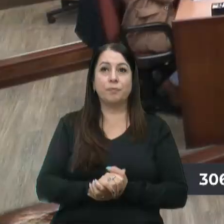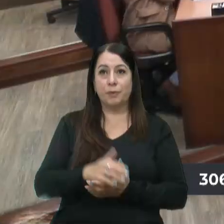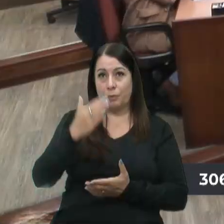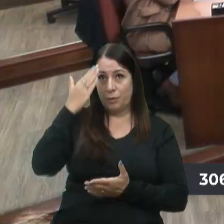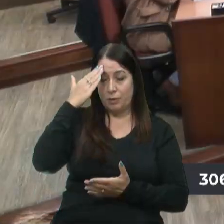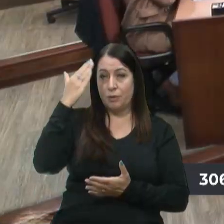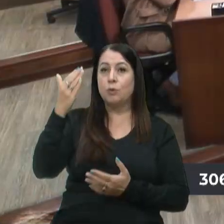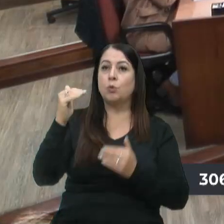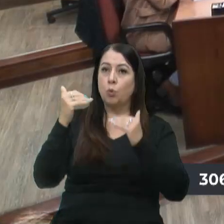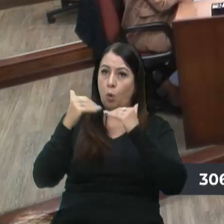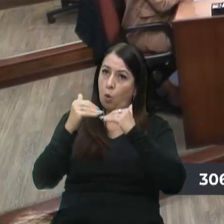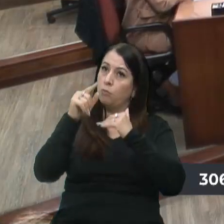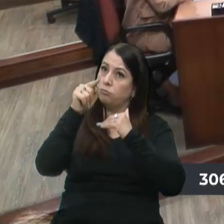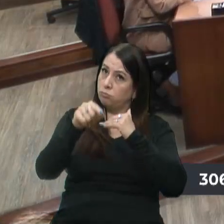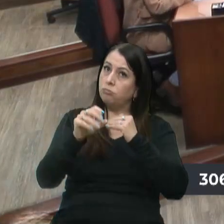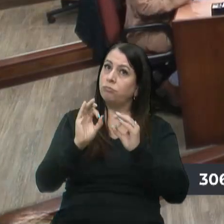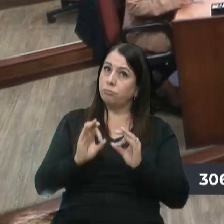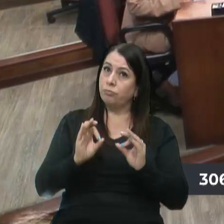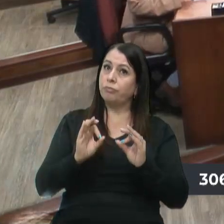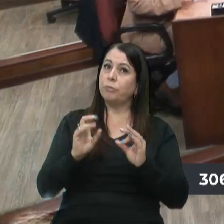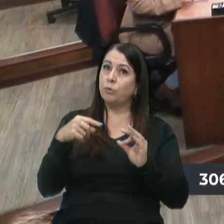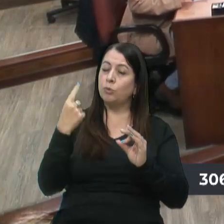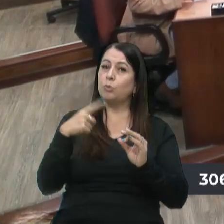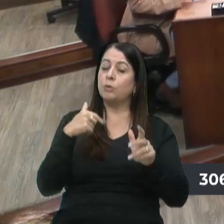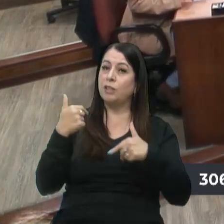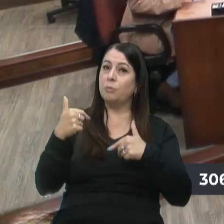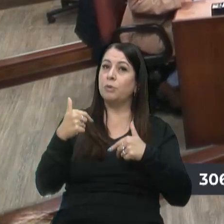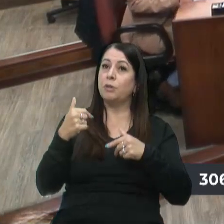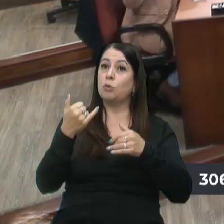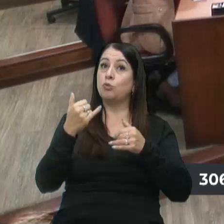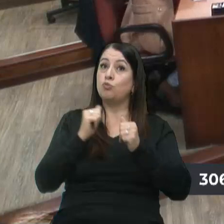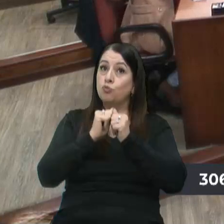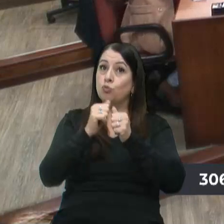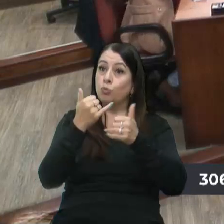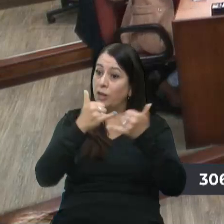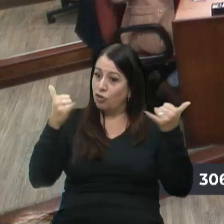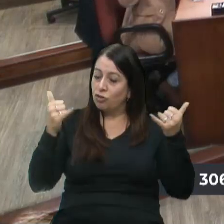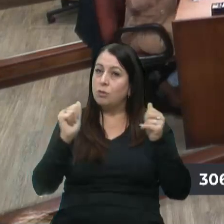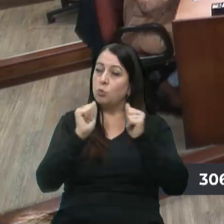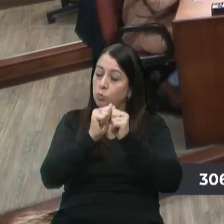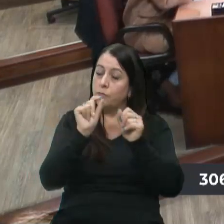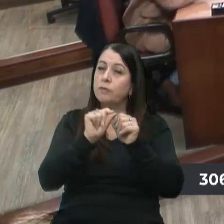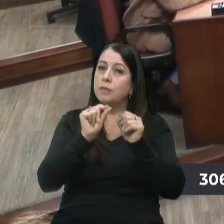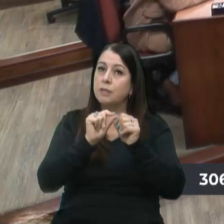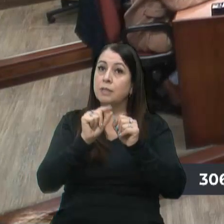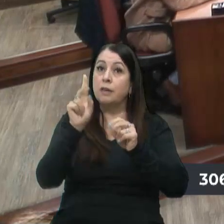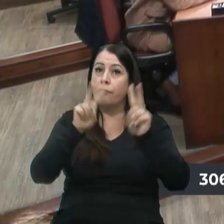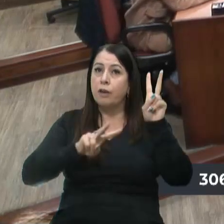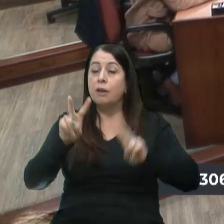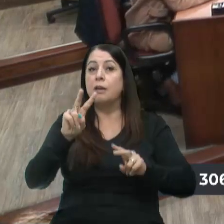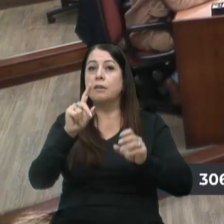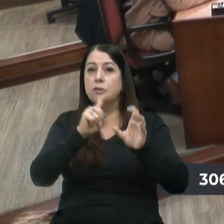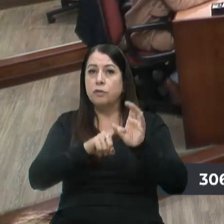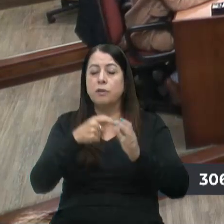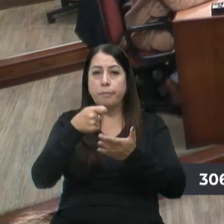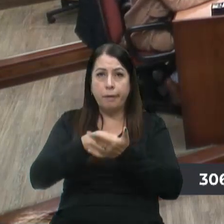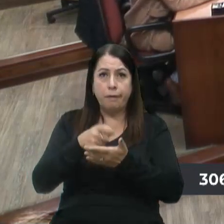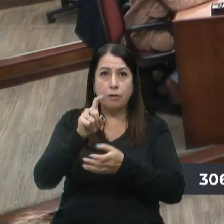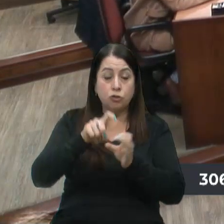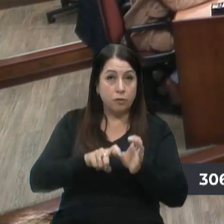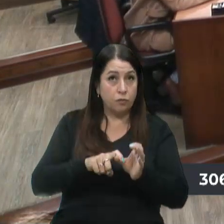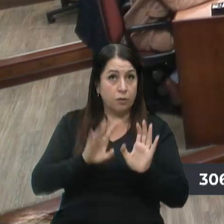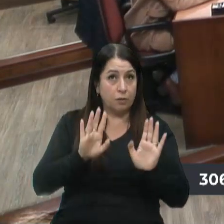Vereador E concordo com o senhor plenamente então nós estamos trabalhando essa energia é isso tem que ser feito reavaliar essa dívida pagar a dívida